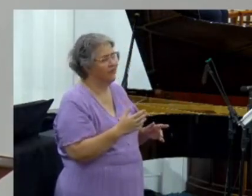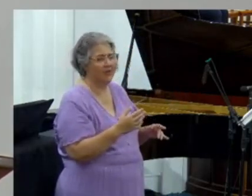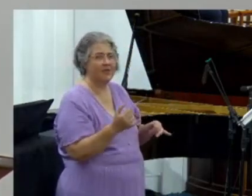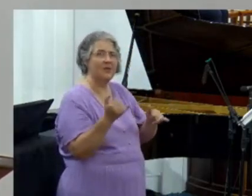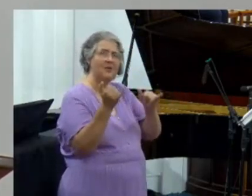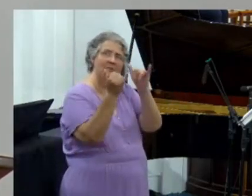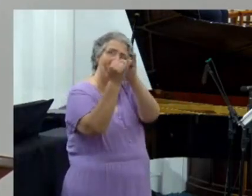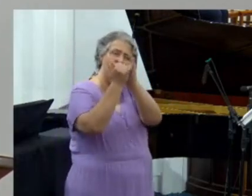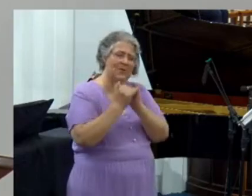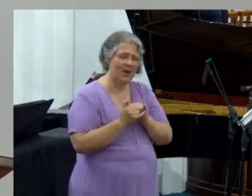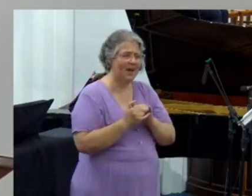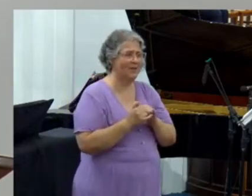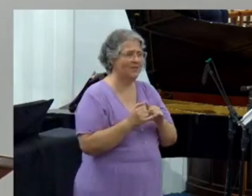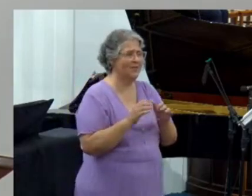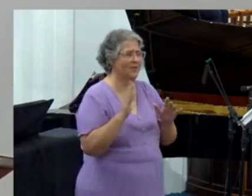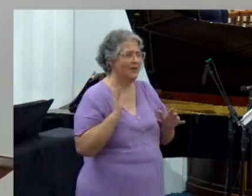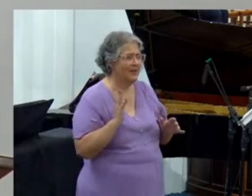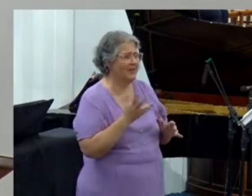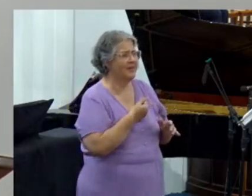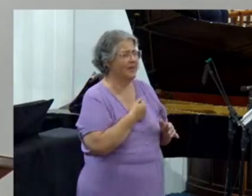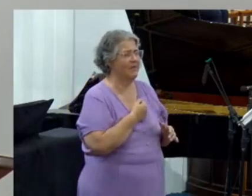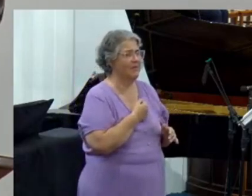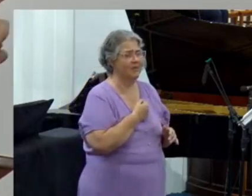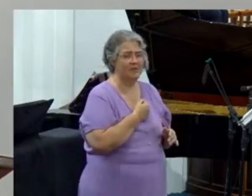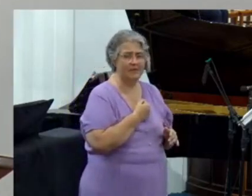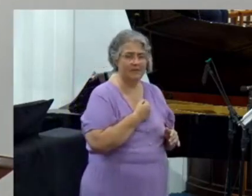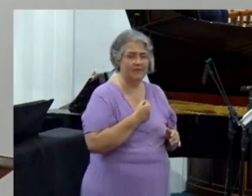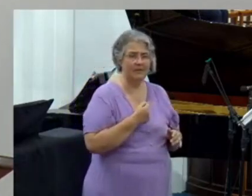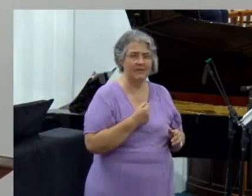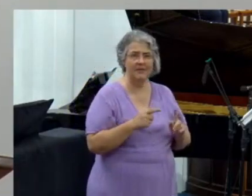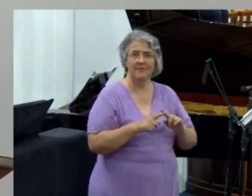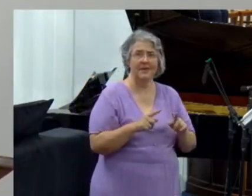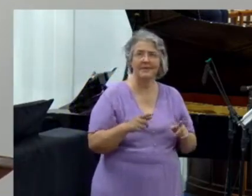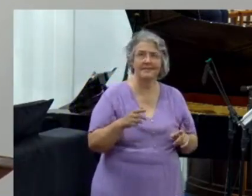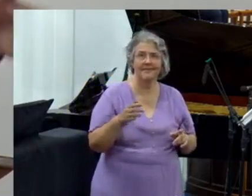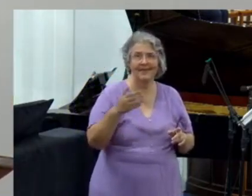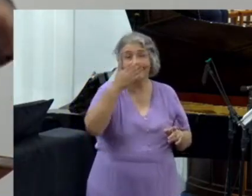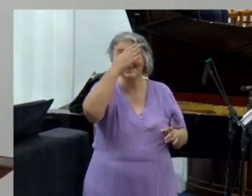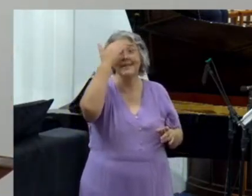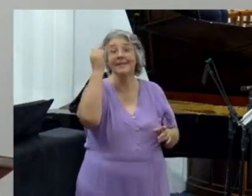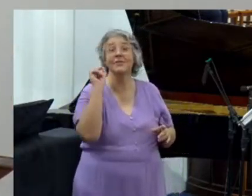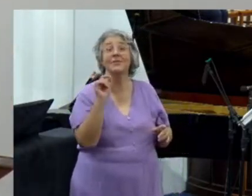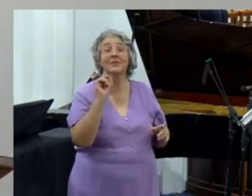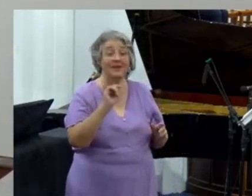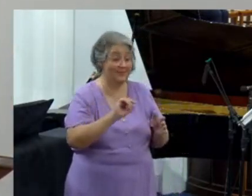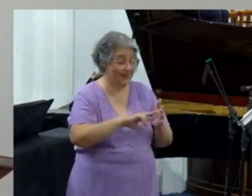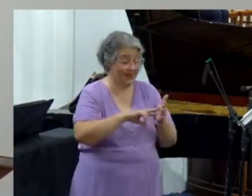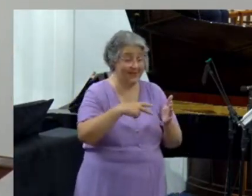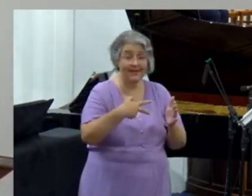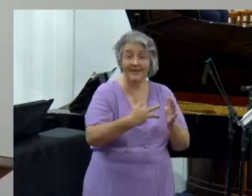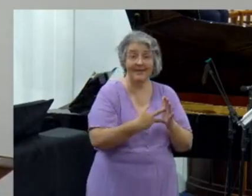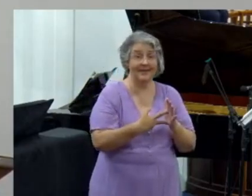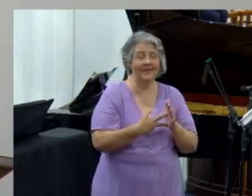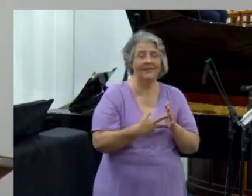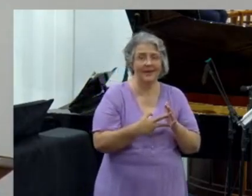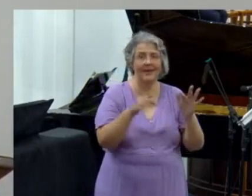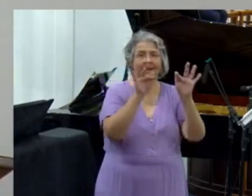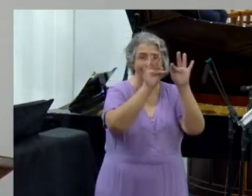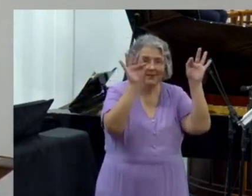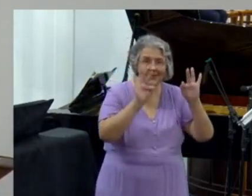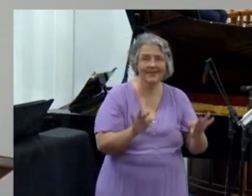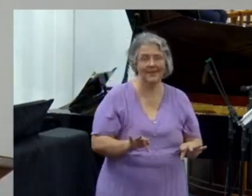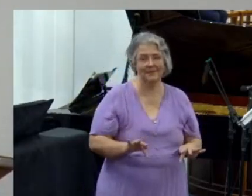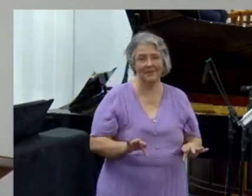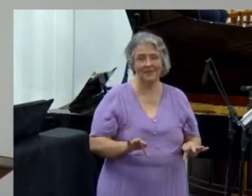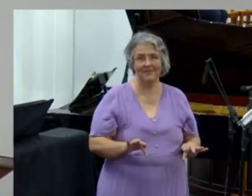seus pecados. Mas ignoravam tudo aquilo que deveria ser o templo. No pátio dos gentios, um lugar para os gentios estarem. E